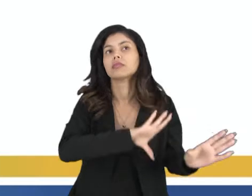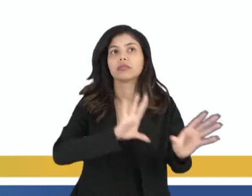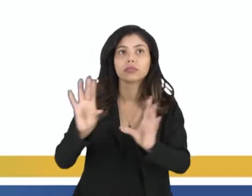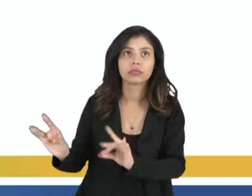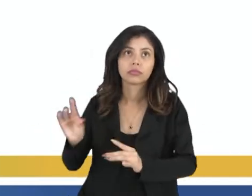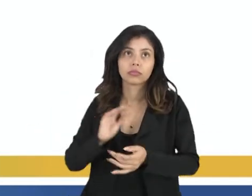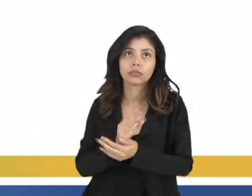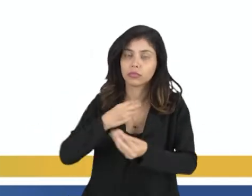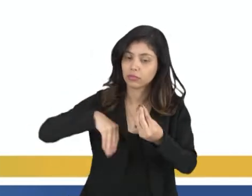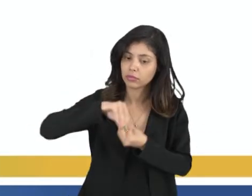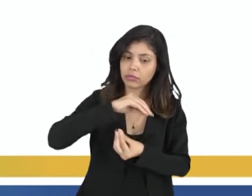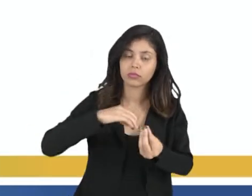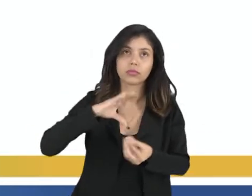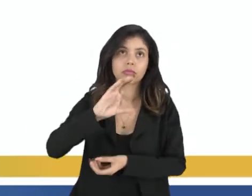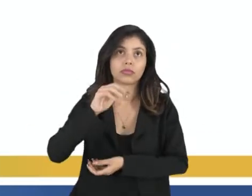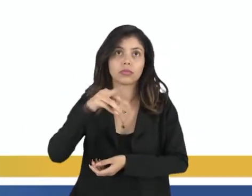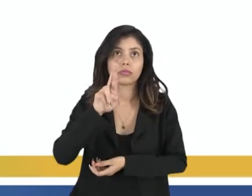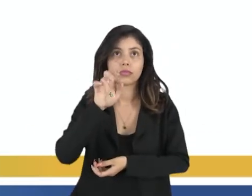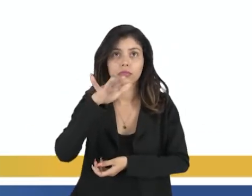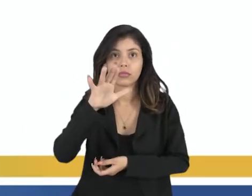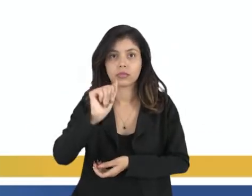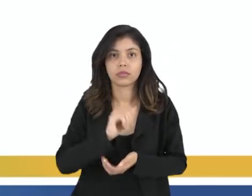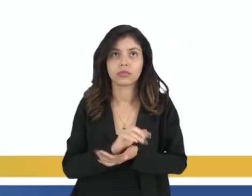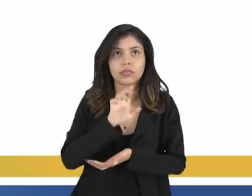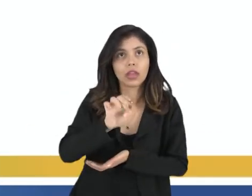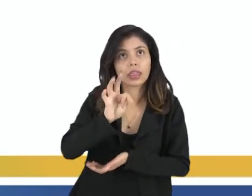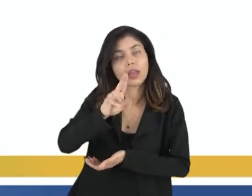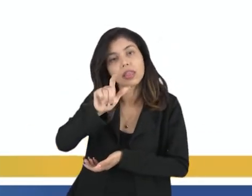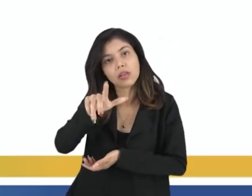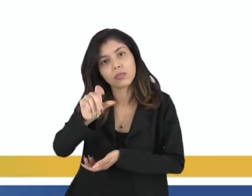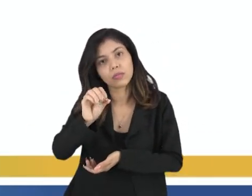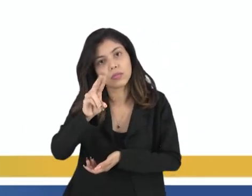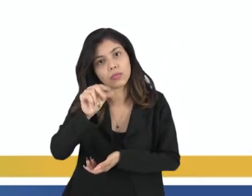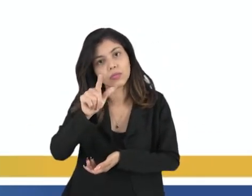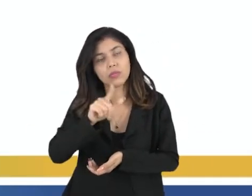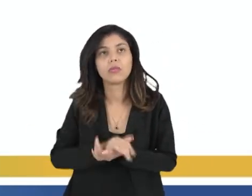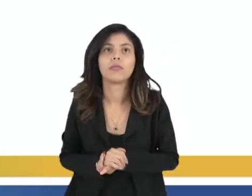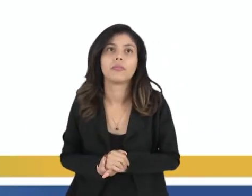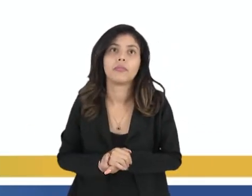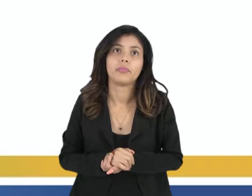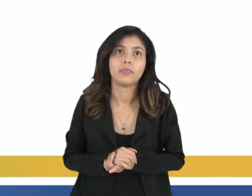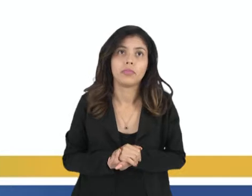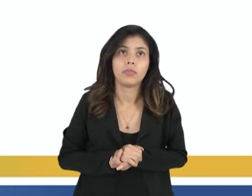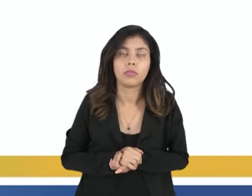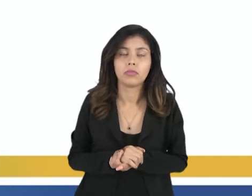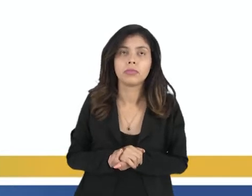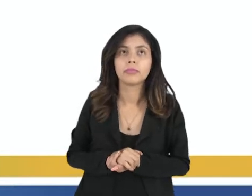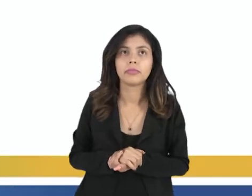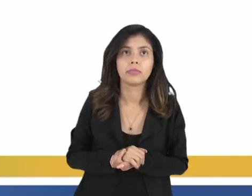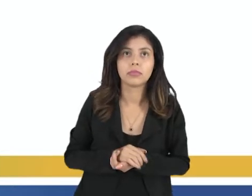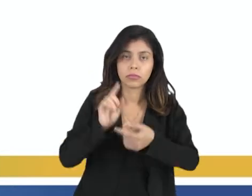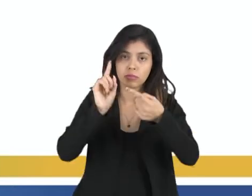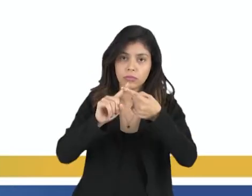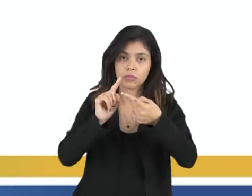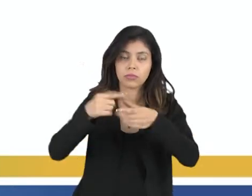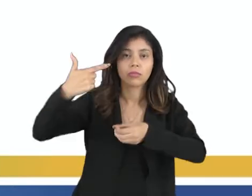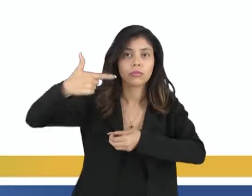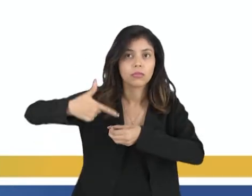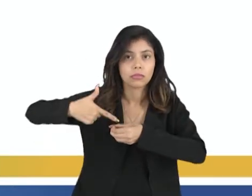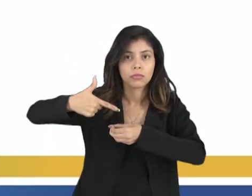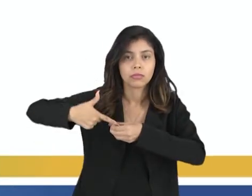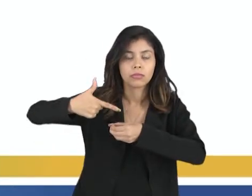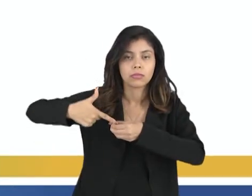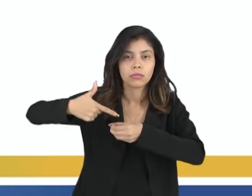da reação de combustão. Então, eu trouxe para vocês a reação de combustão do etanol e a reação